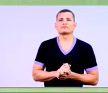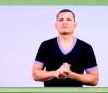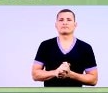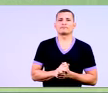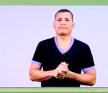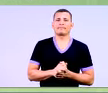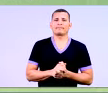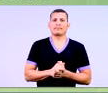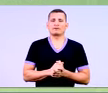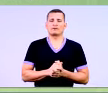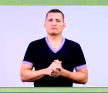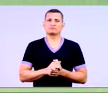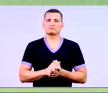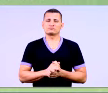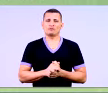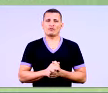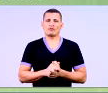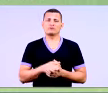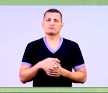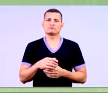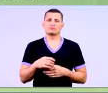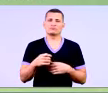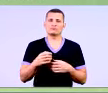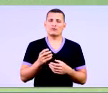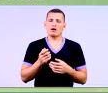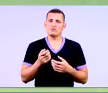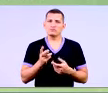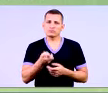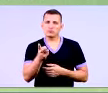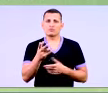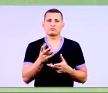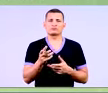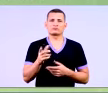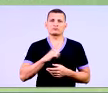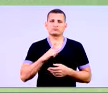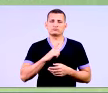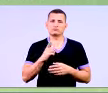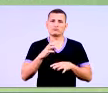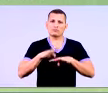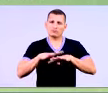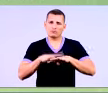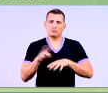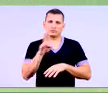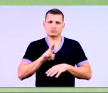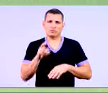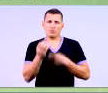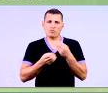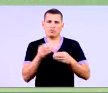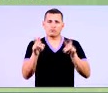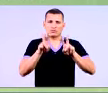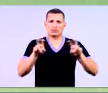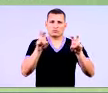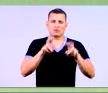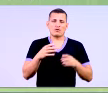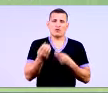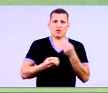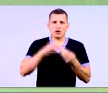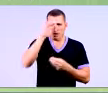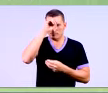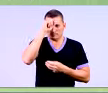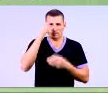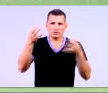muito quando a gente está falando de programação de computadores vamos aprender a empregar corretamente esses operadores